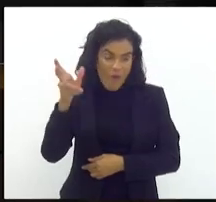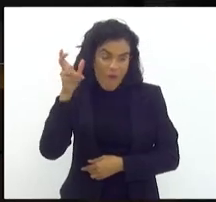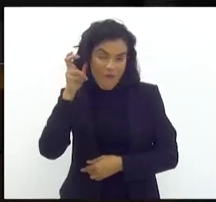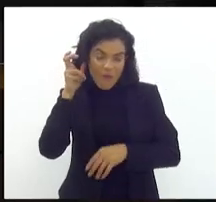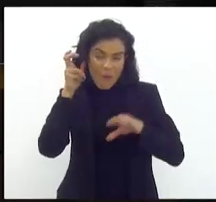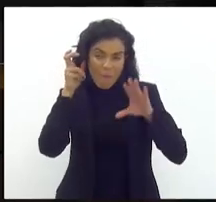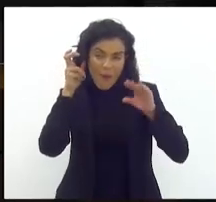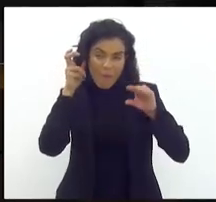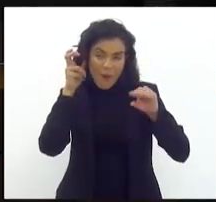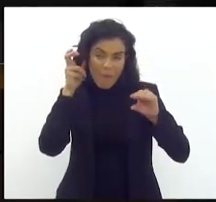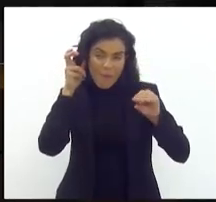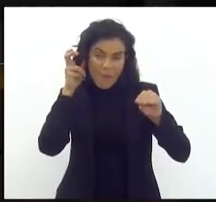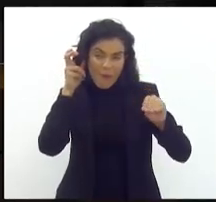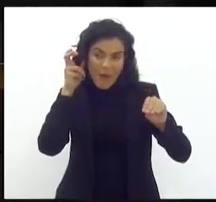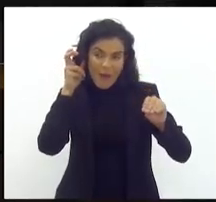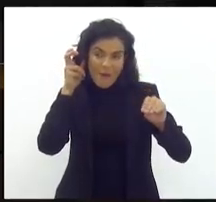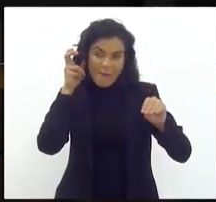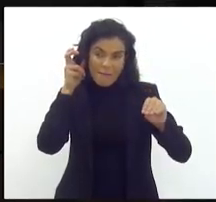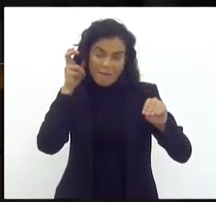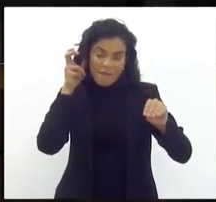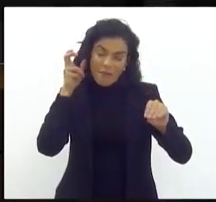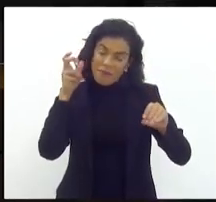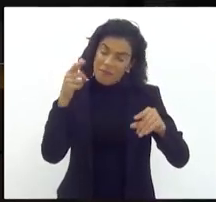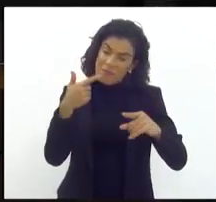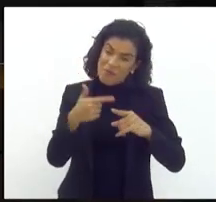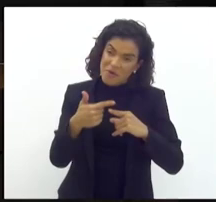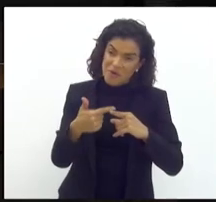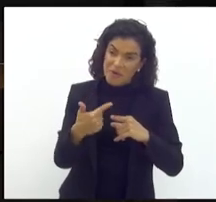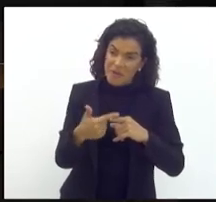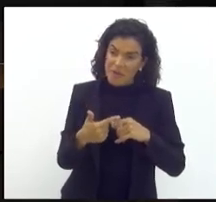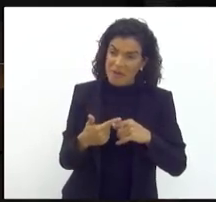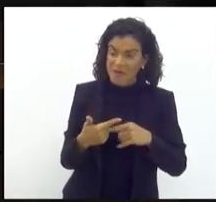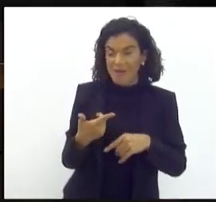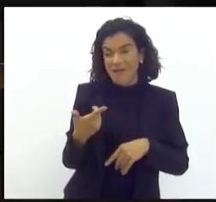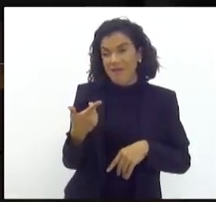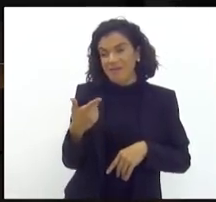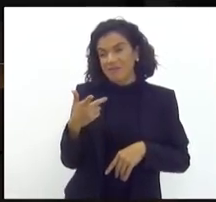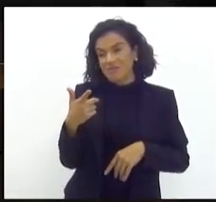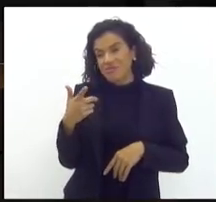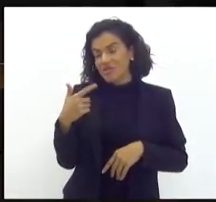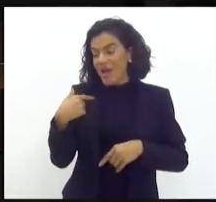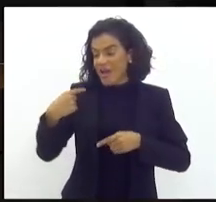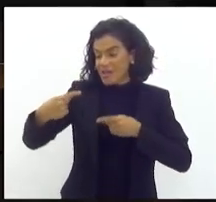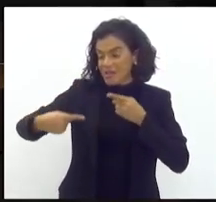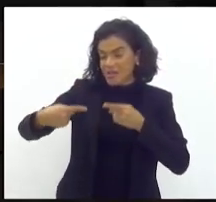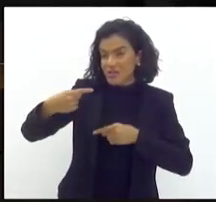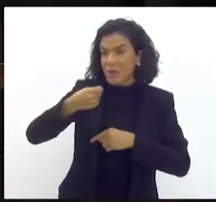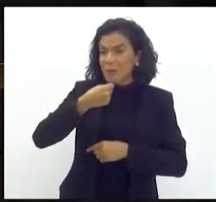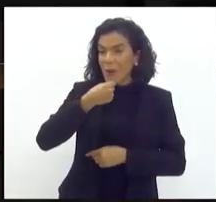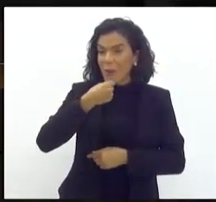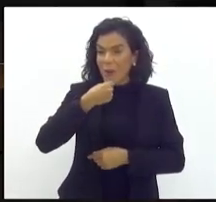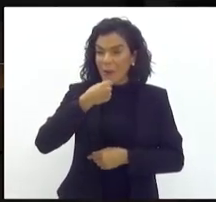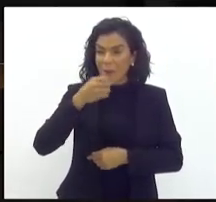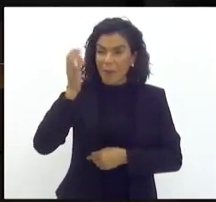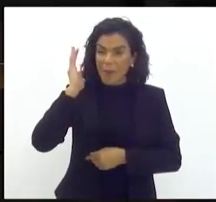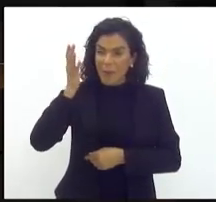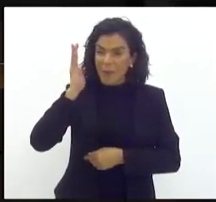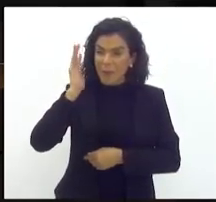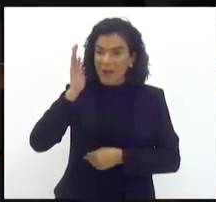porque daqui a pouco também Estarão aqui em discurso fazendo insinuações